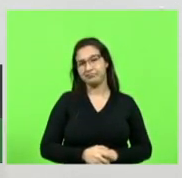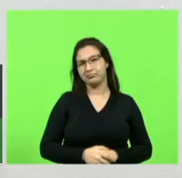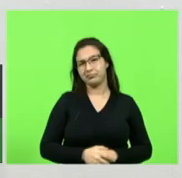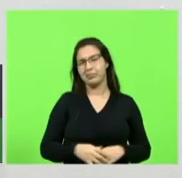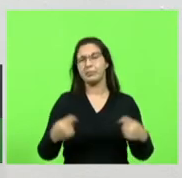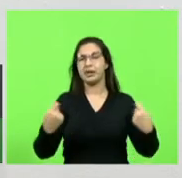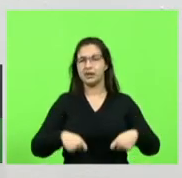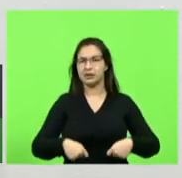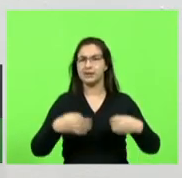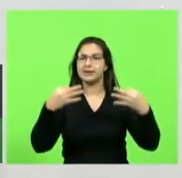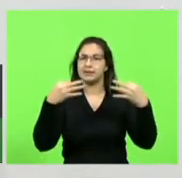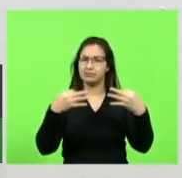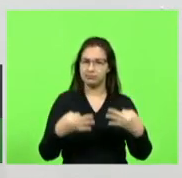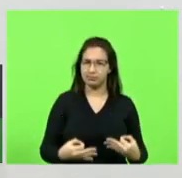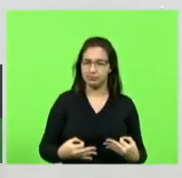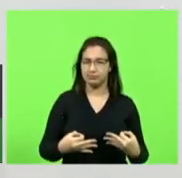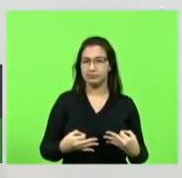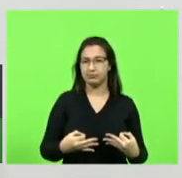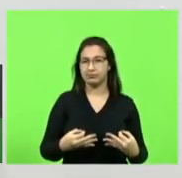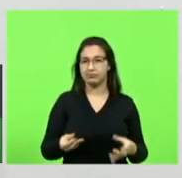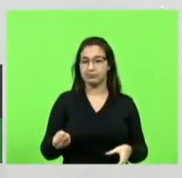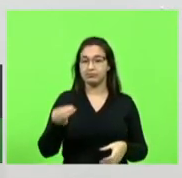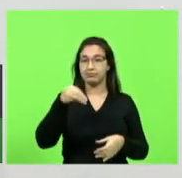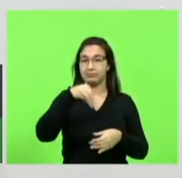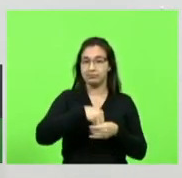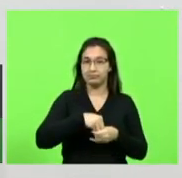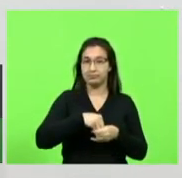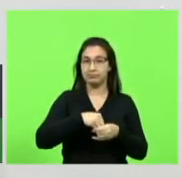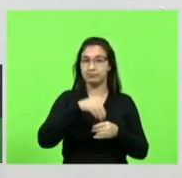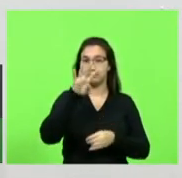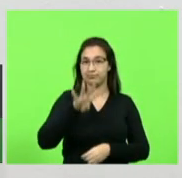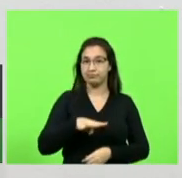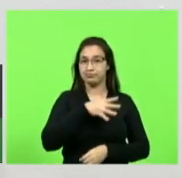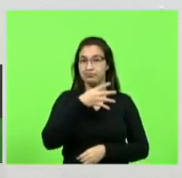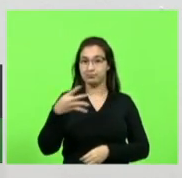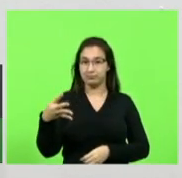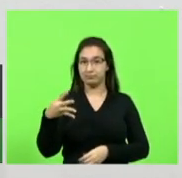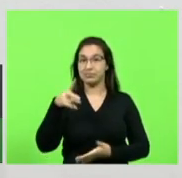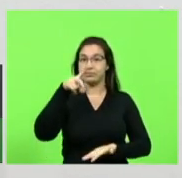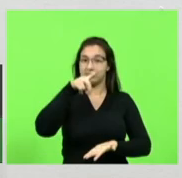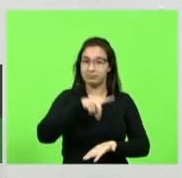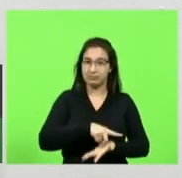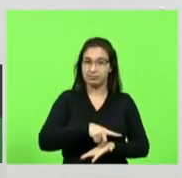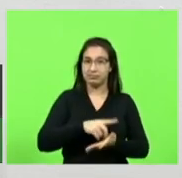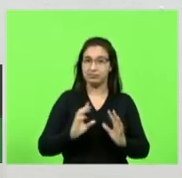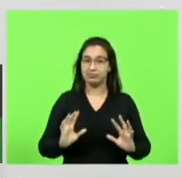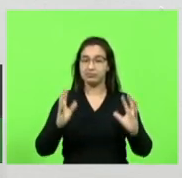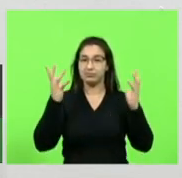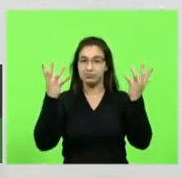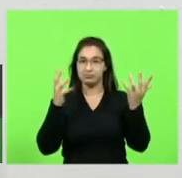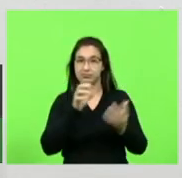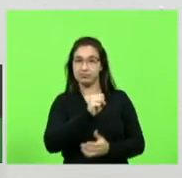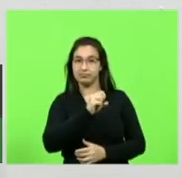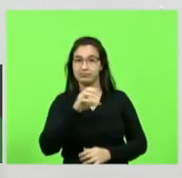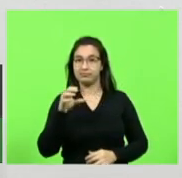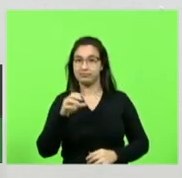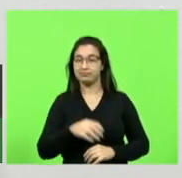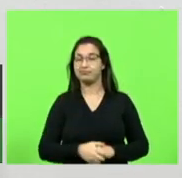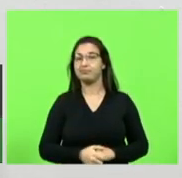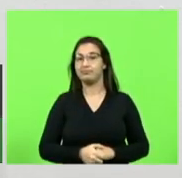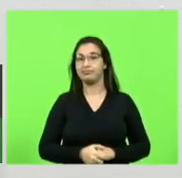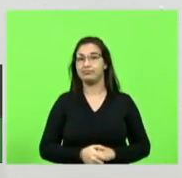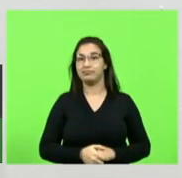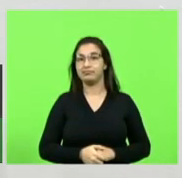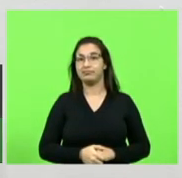necessário que incluí-lo no calendário oficial de eventos de Santa Catarina. Ganha o